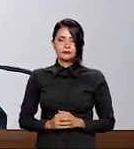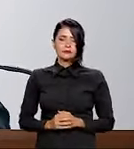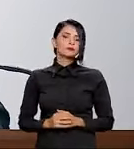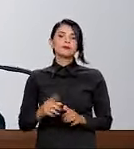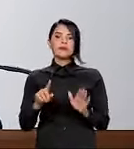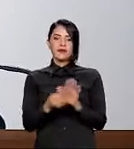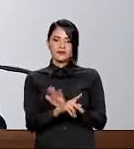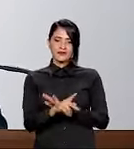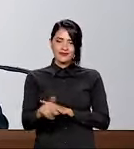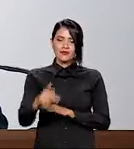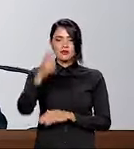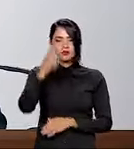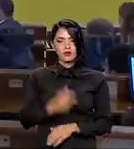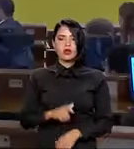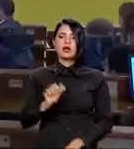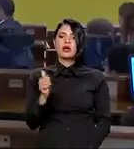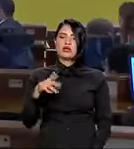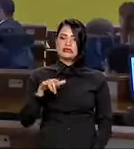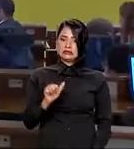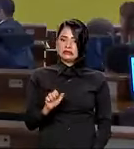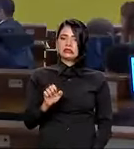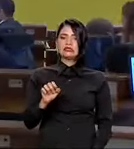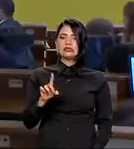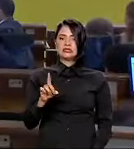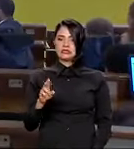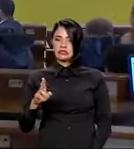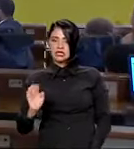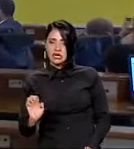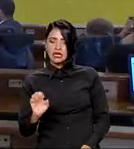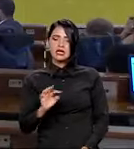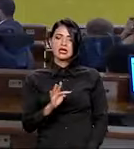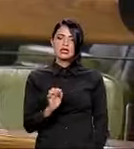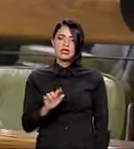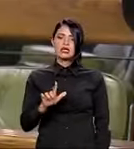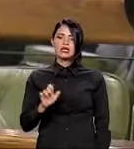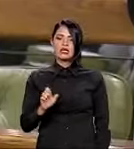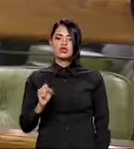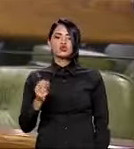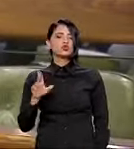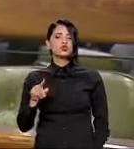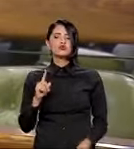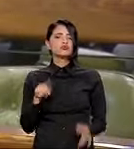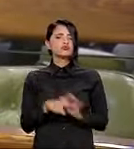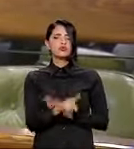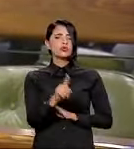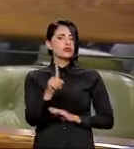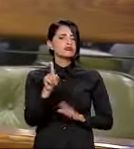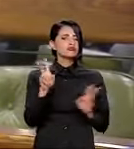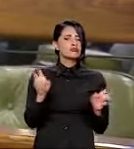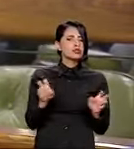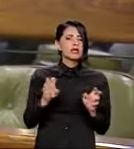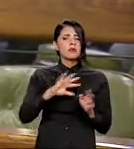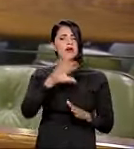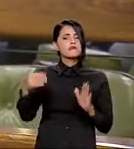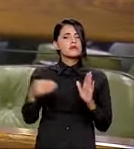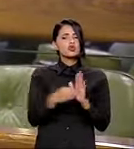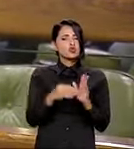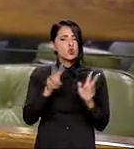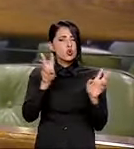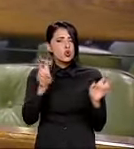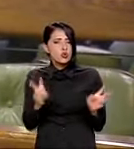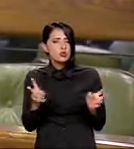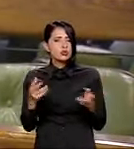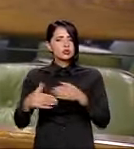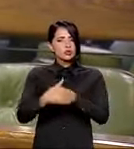Presidente Lula, boa noite. Sou André, da Telesul. Queria saber o que foi que vocês trataram nessa reunião sobre a questão da Amazônia, tendo em vista que tem